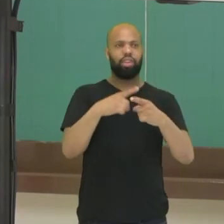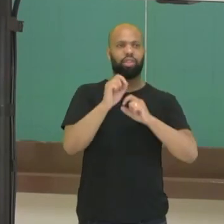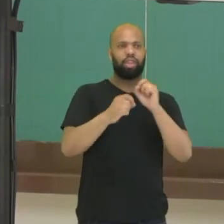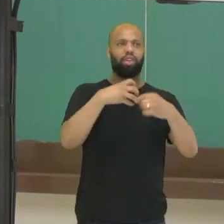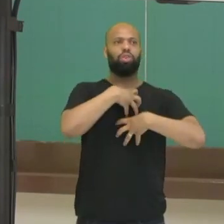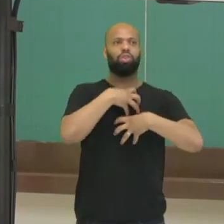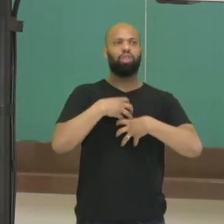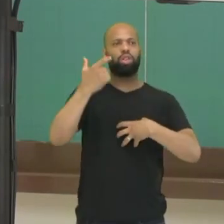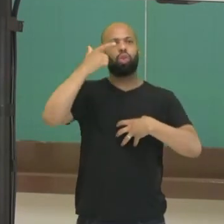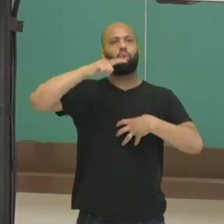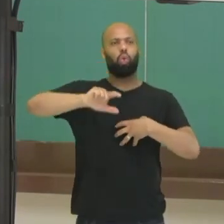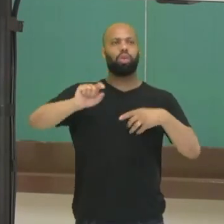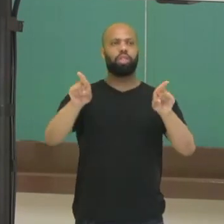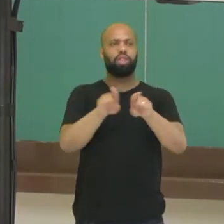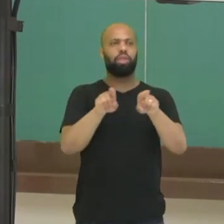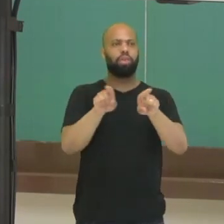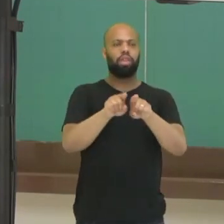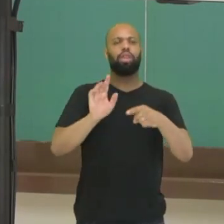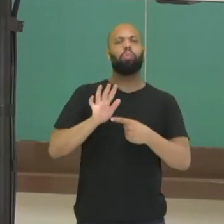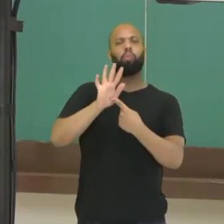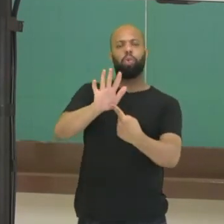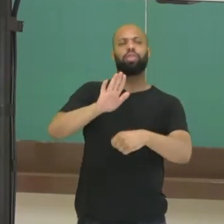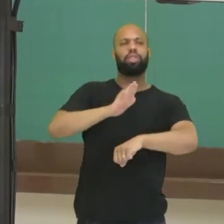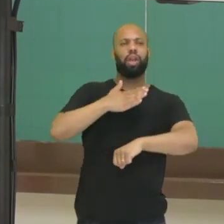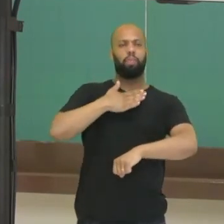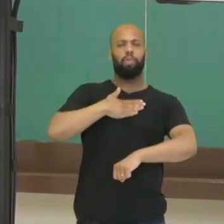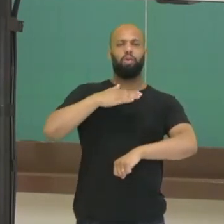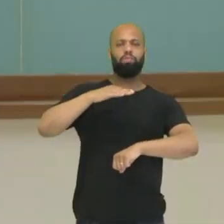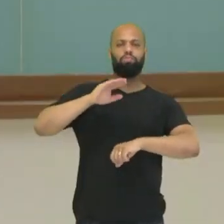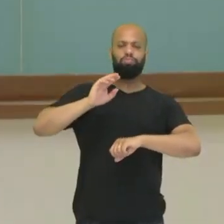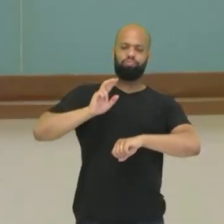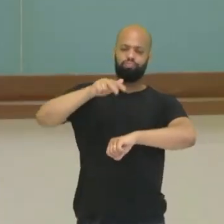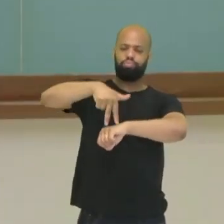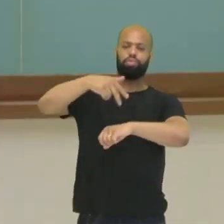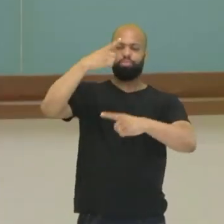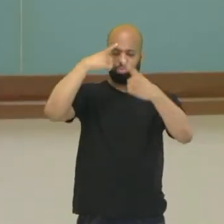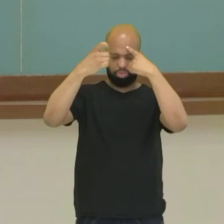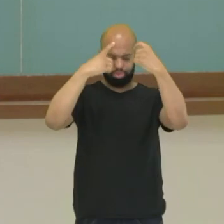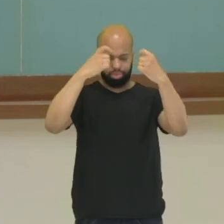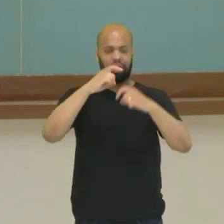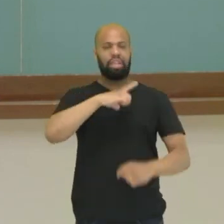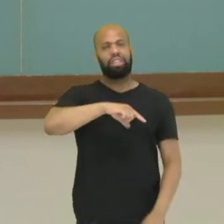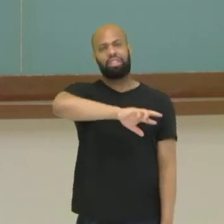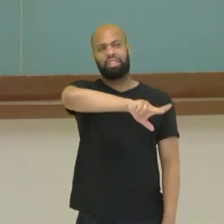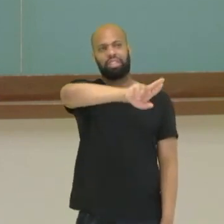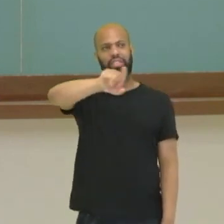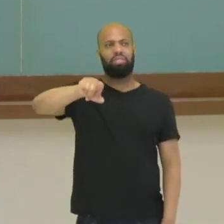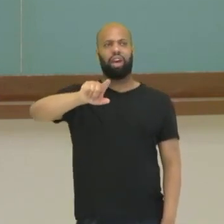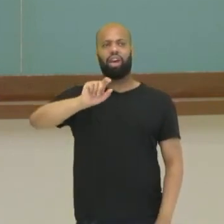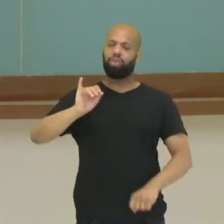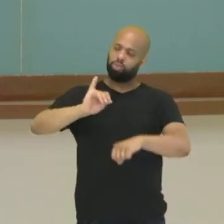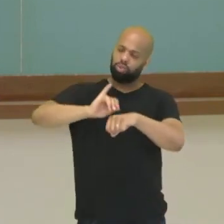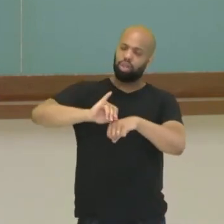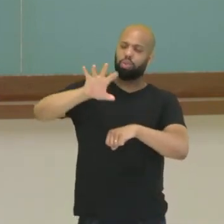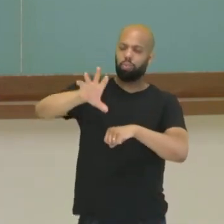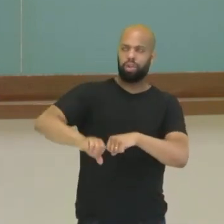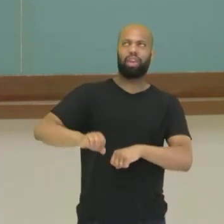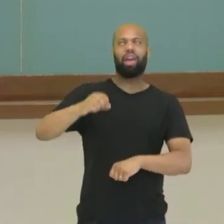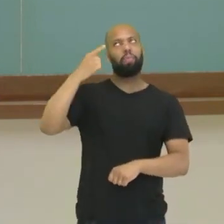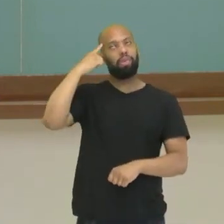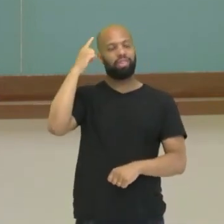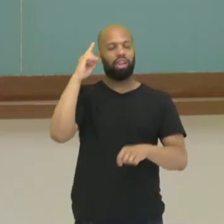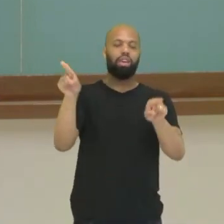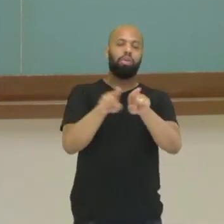modo para eu engatilhar a minha improvisação, né? Então, eu posso partir de diversos objetos,